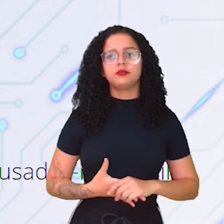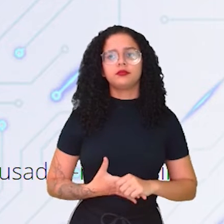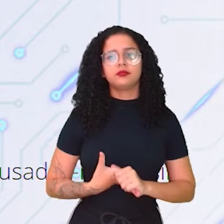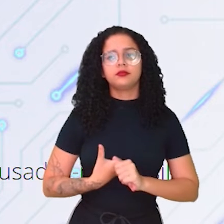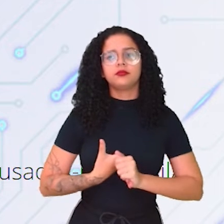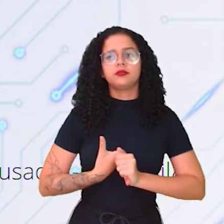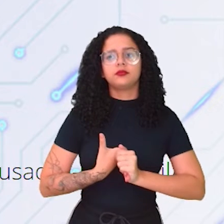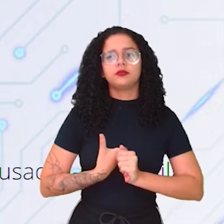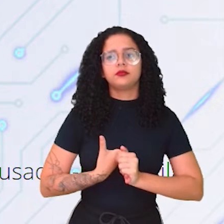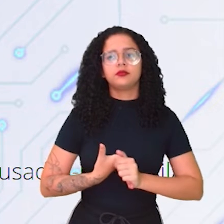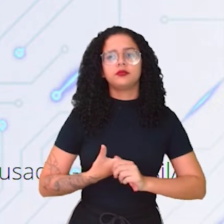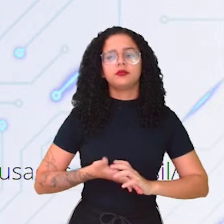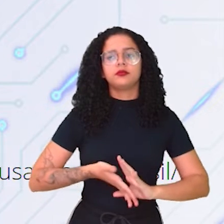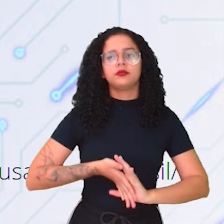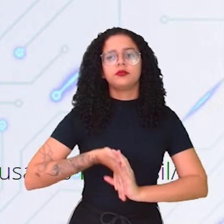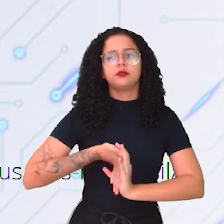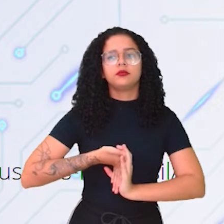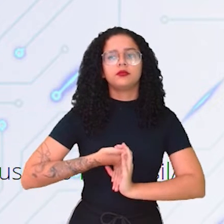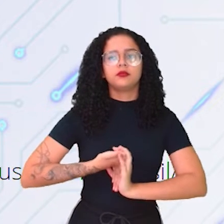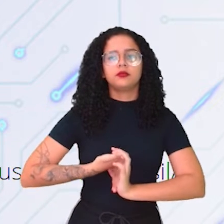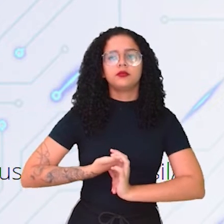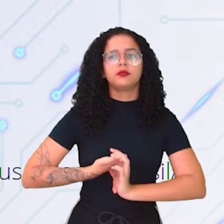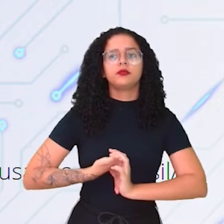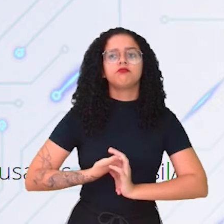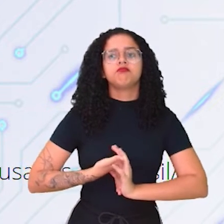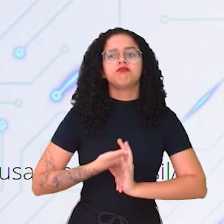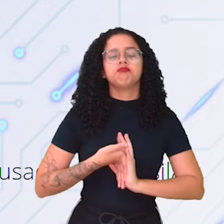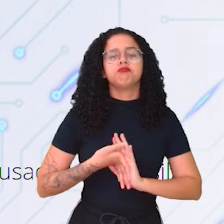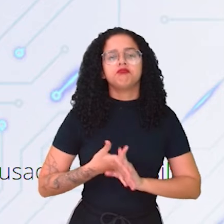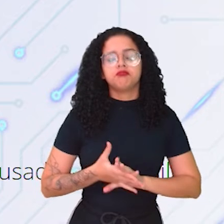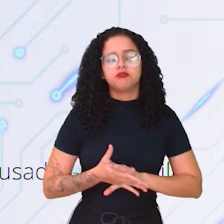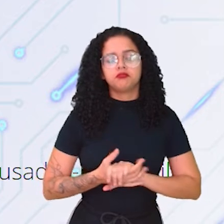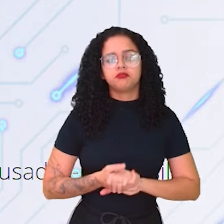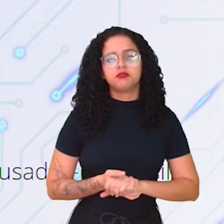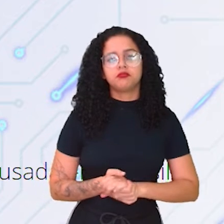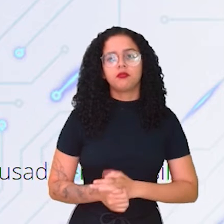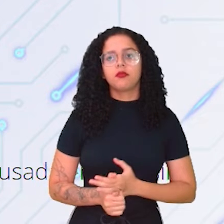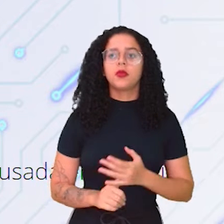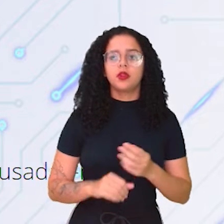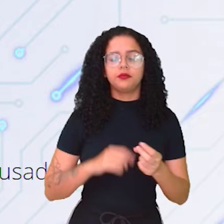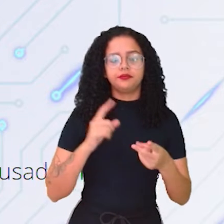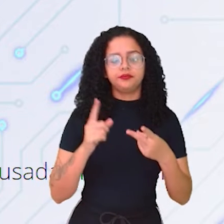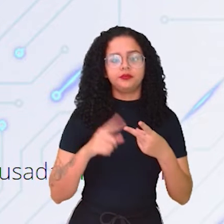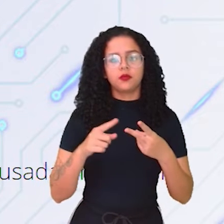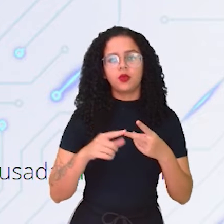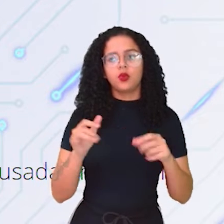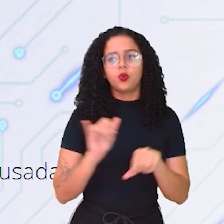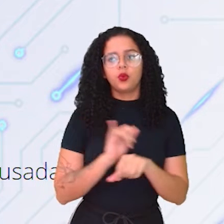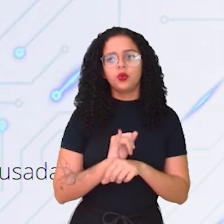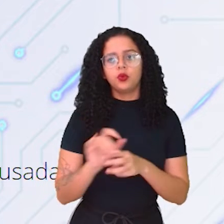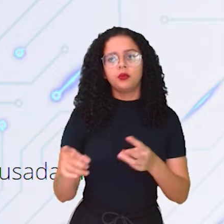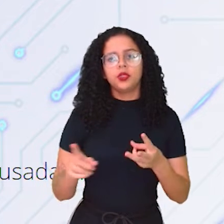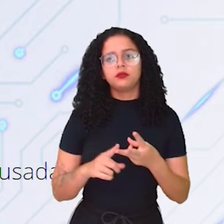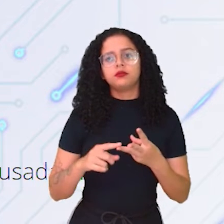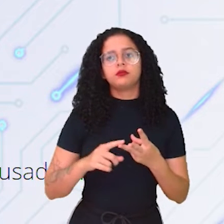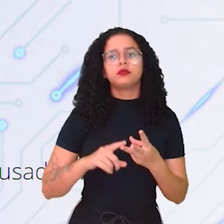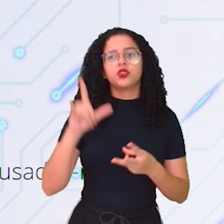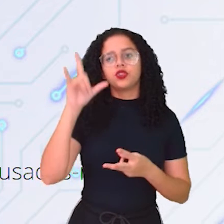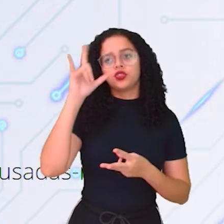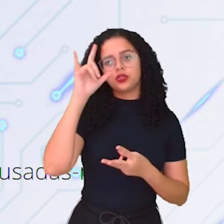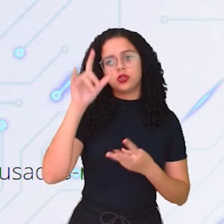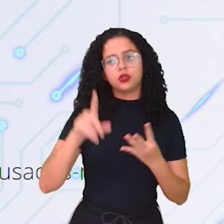primeira colocação aí do WhatsApp, né? Exatamente, o WhatsApp. Aí depois vem o YouTube, Instagram, Facebook,